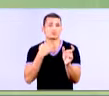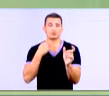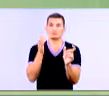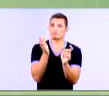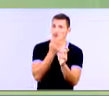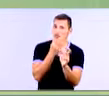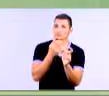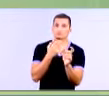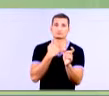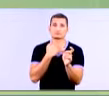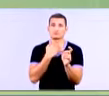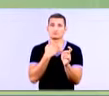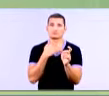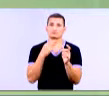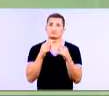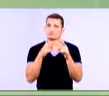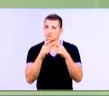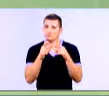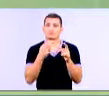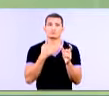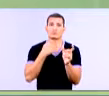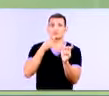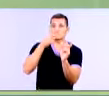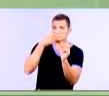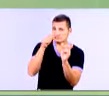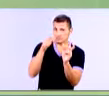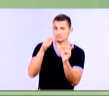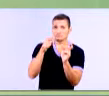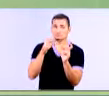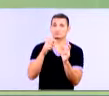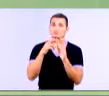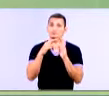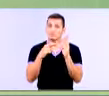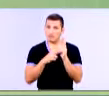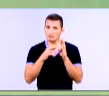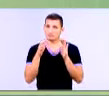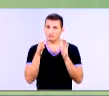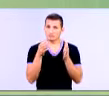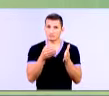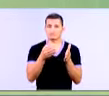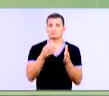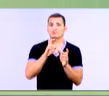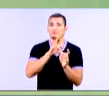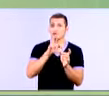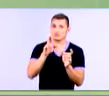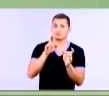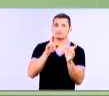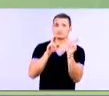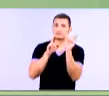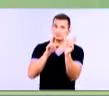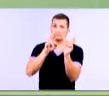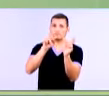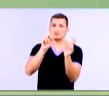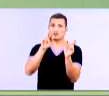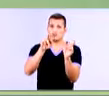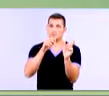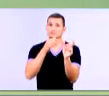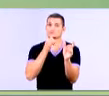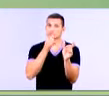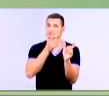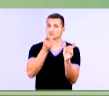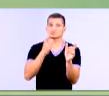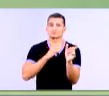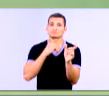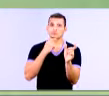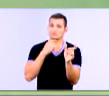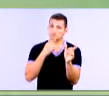caracteres especiais, não pode ter acento e assim por diante. Então você tem regras específicas de nomenclatura de variáveis. Se vocês ainda têm dúvida,